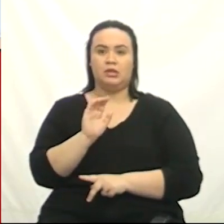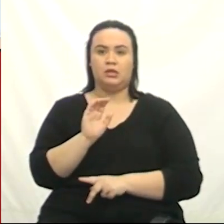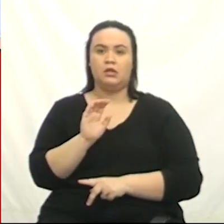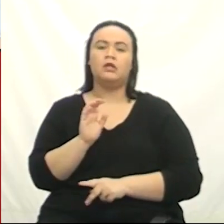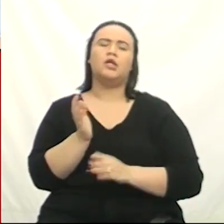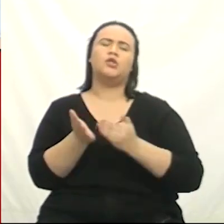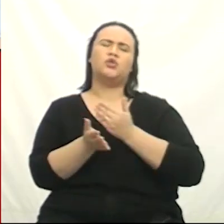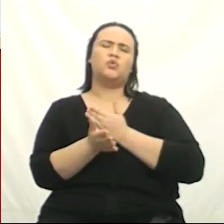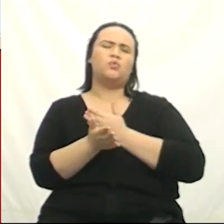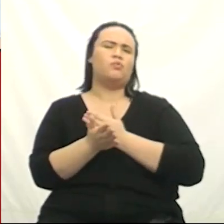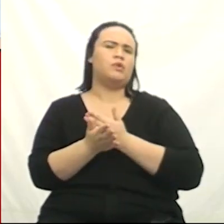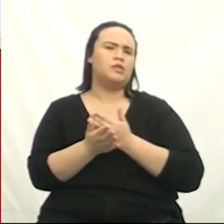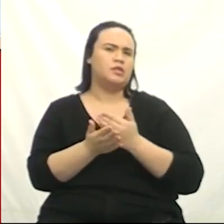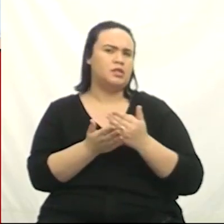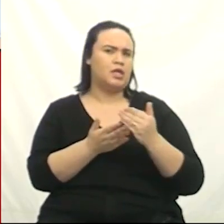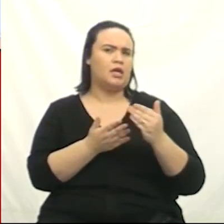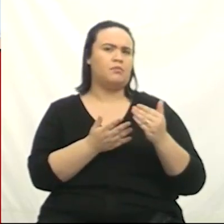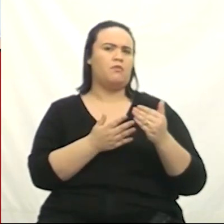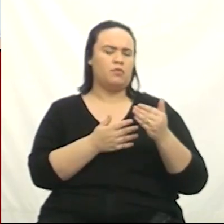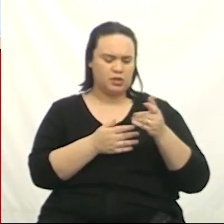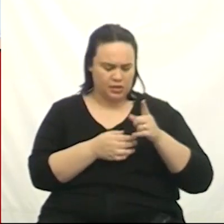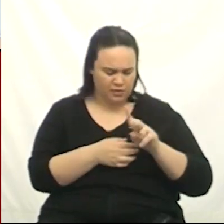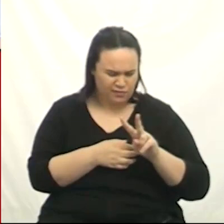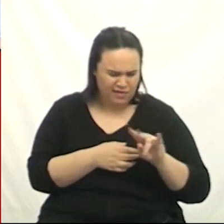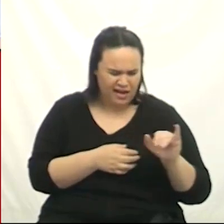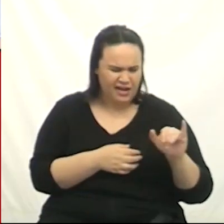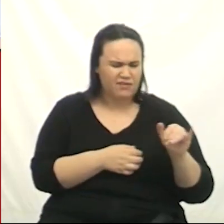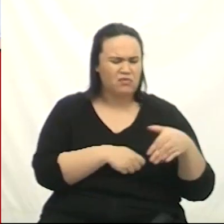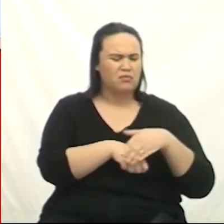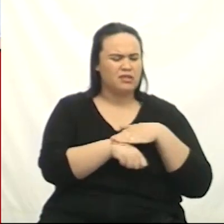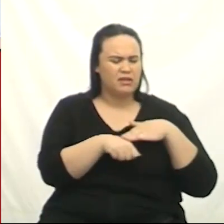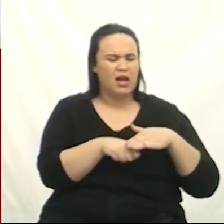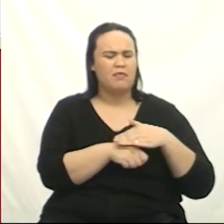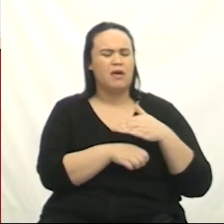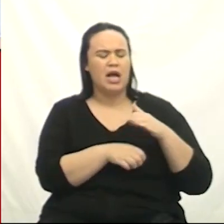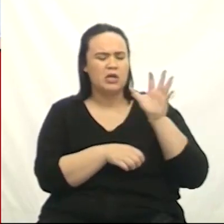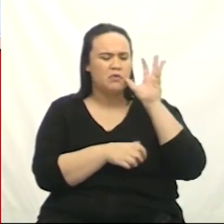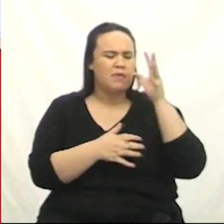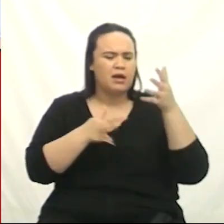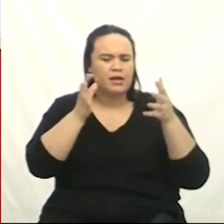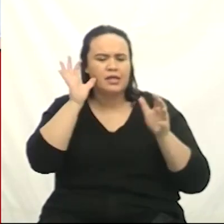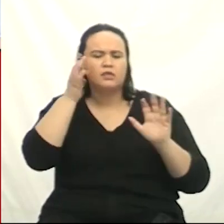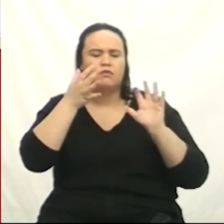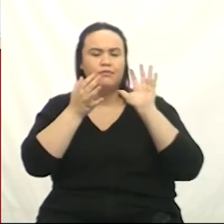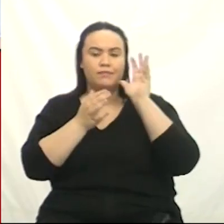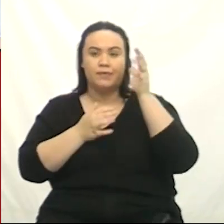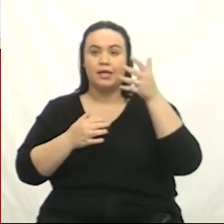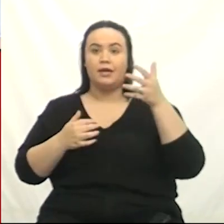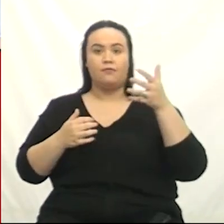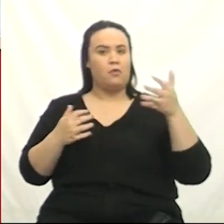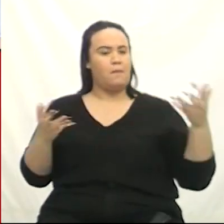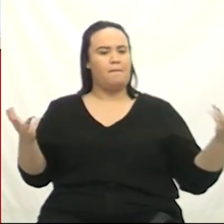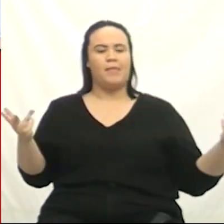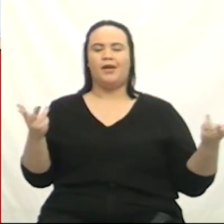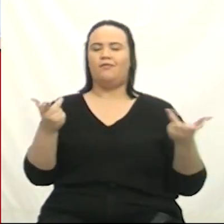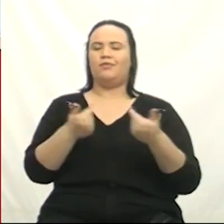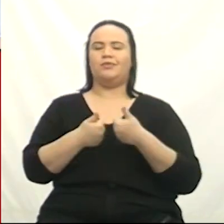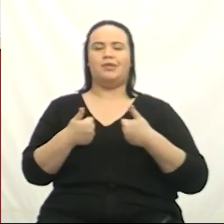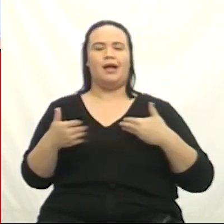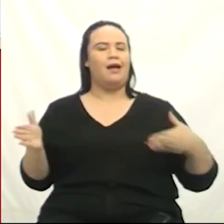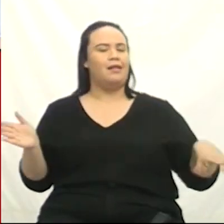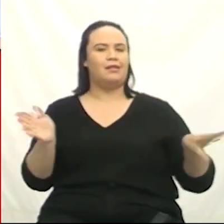nós começamos e vocês iam lá e nós conversávamos como fazer, como não fazer. E se tornou o sucesso que é hoje. Então,